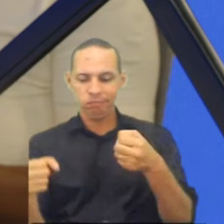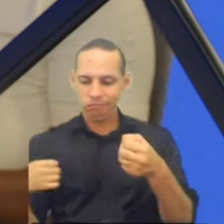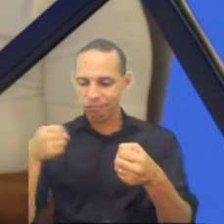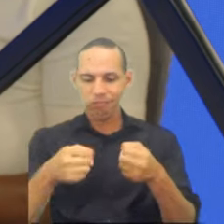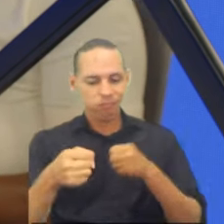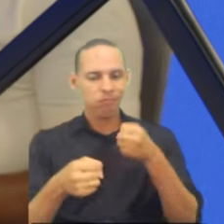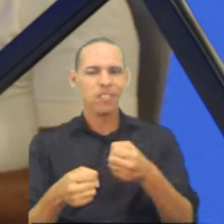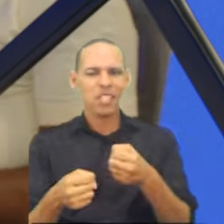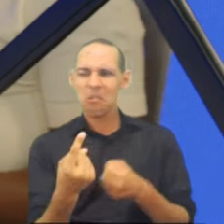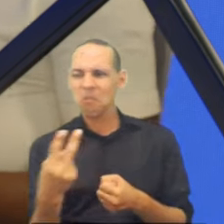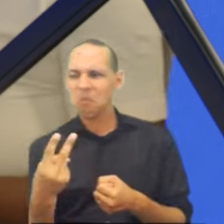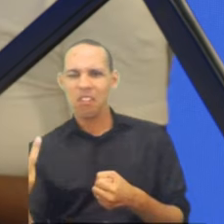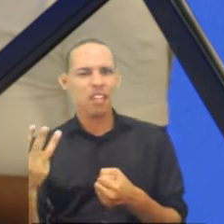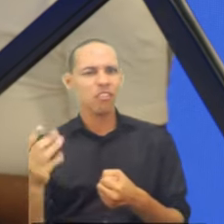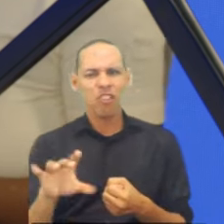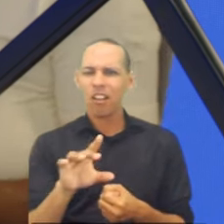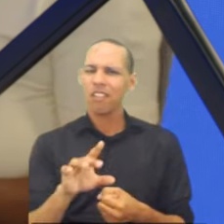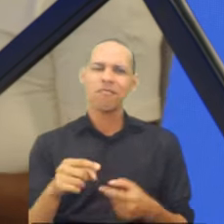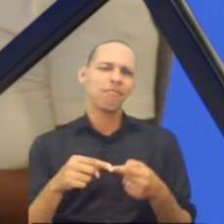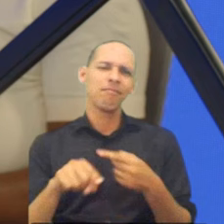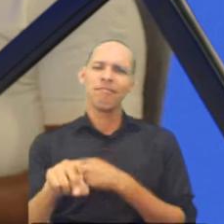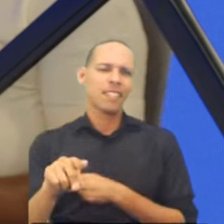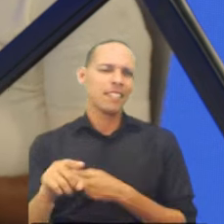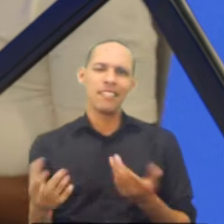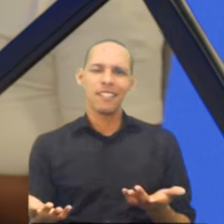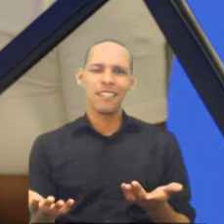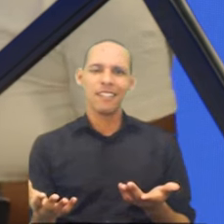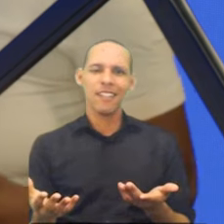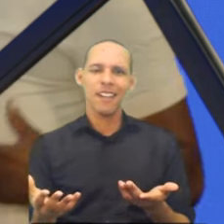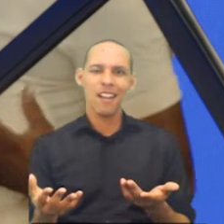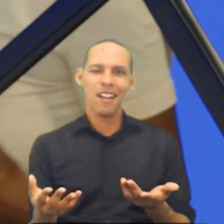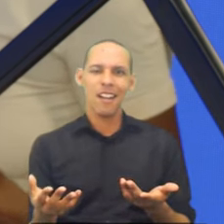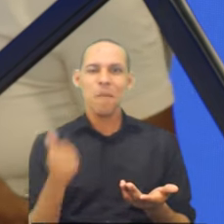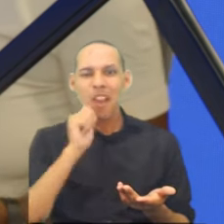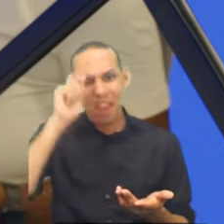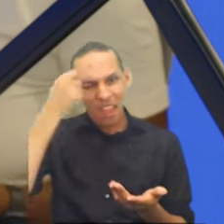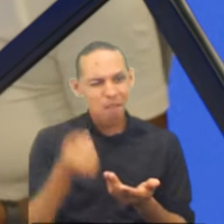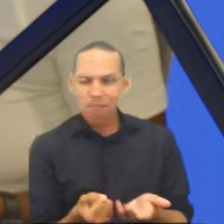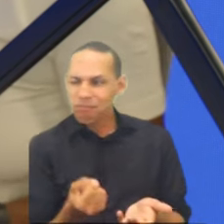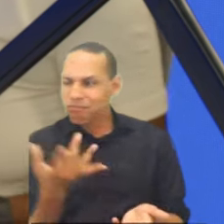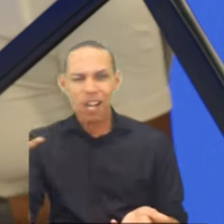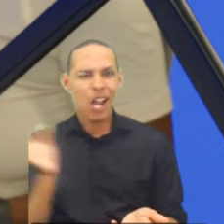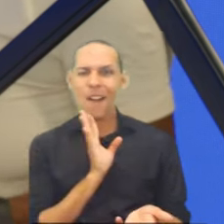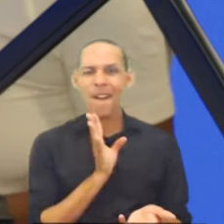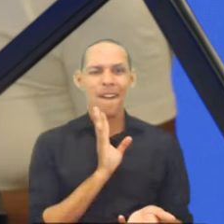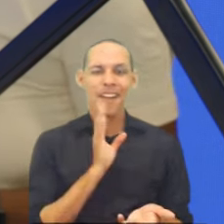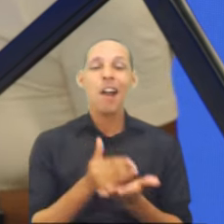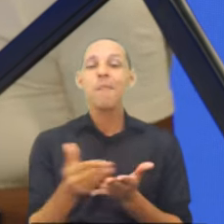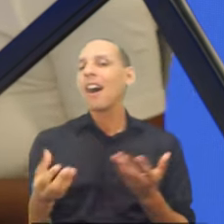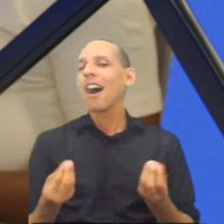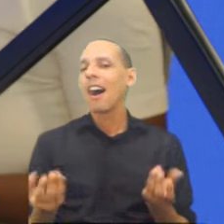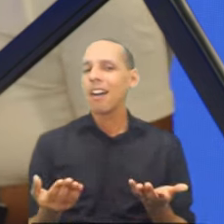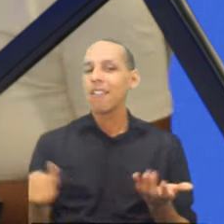essa história de ser só uma duas só duas três pessoas não dá Olha a quantidade de mulheres negras que a gente conhece e